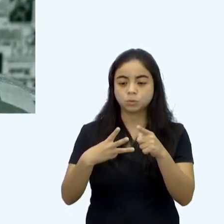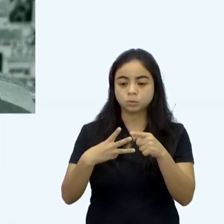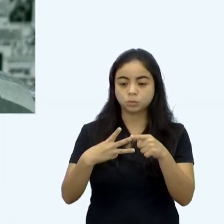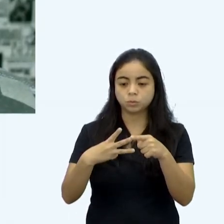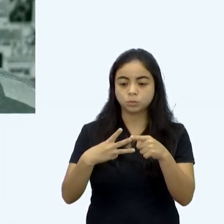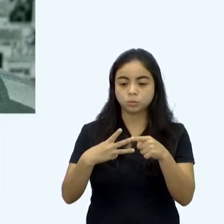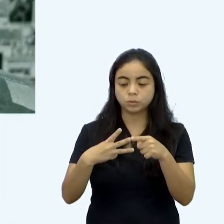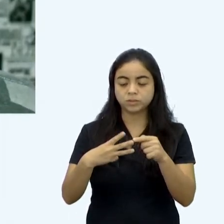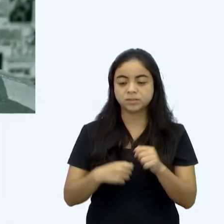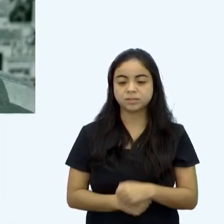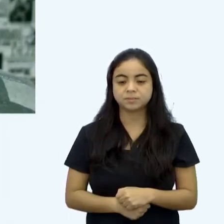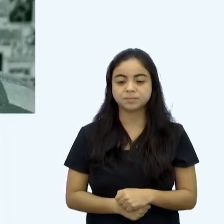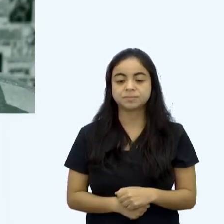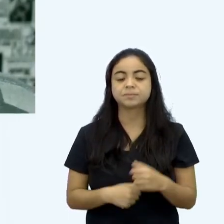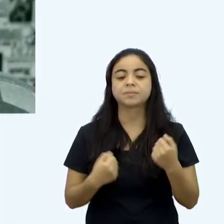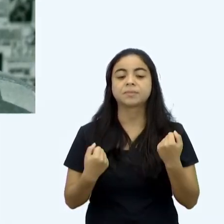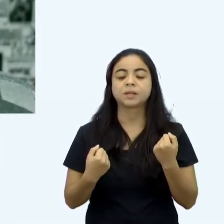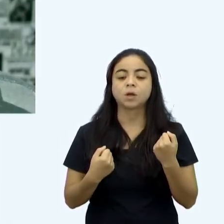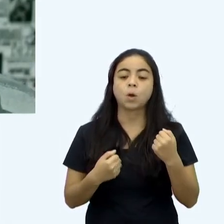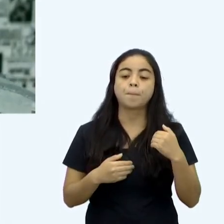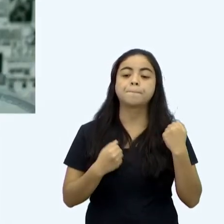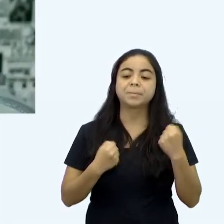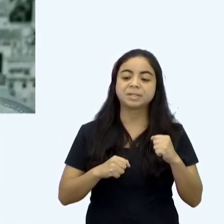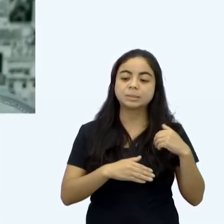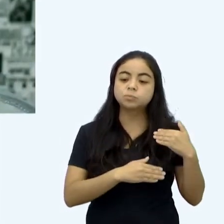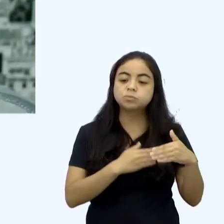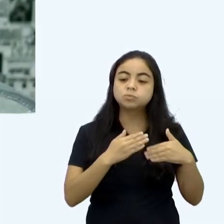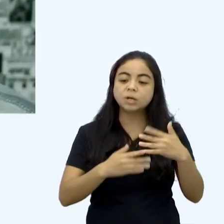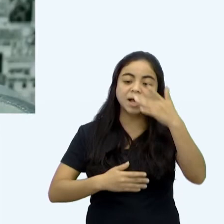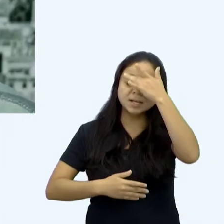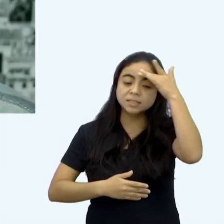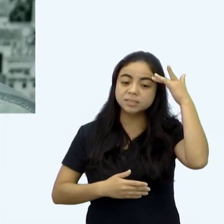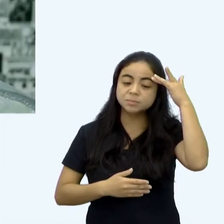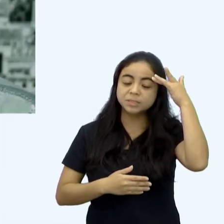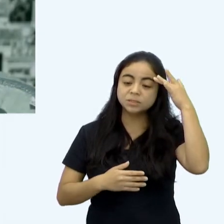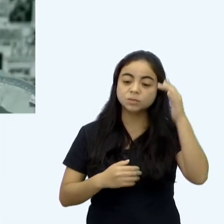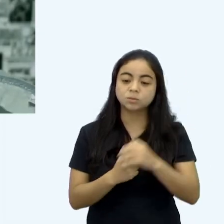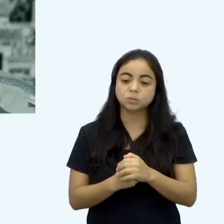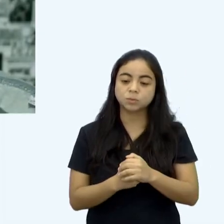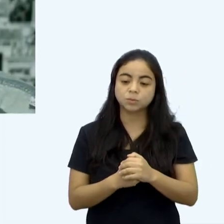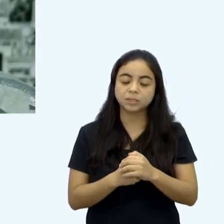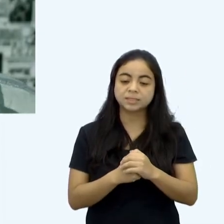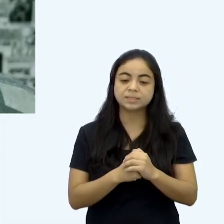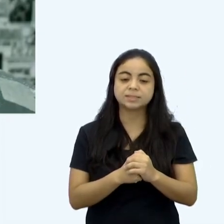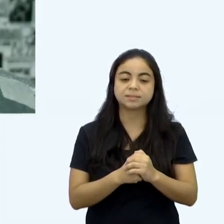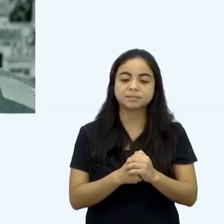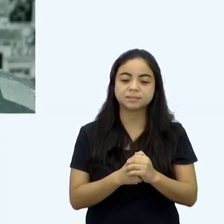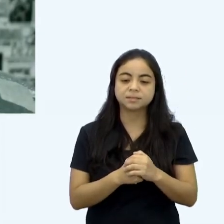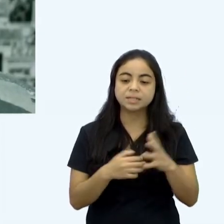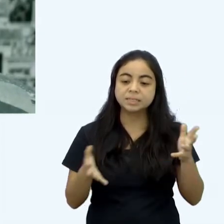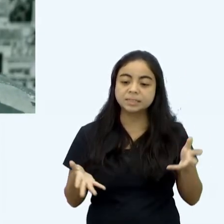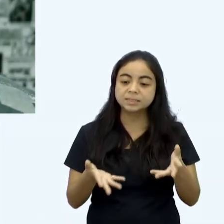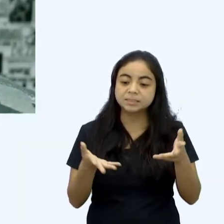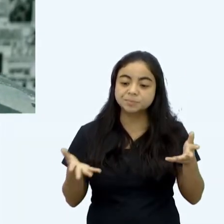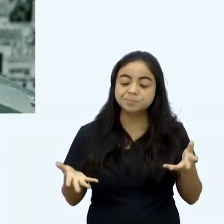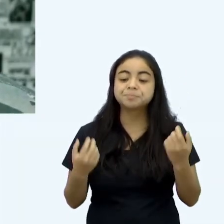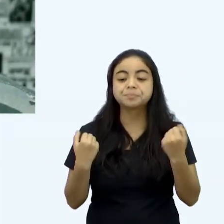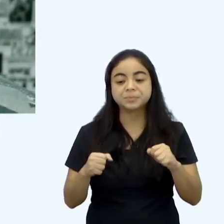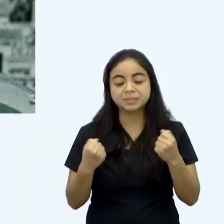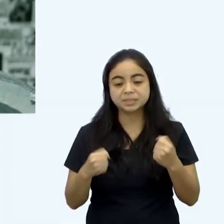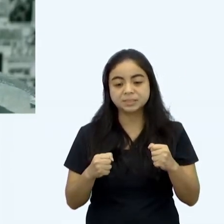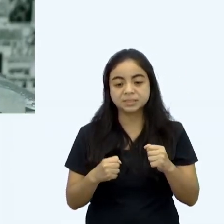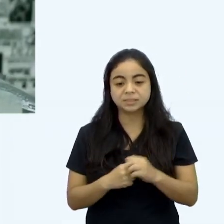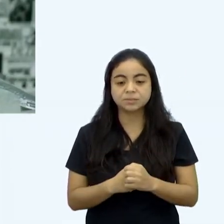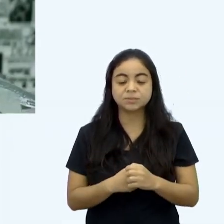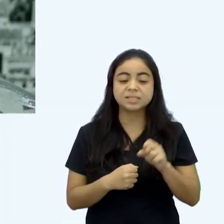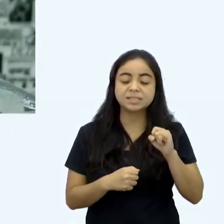ela precisa ser desencadeada pelas pessoas que vão ser alvo da ação. E sem essa participação delas,